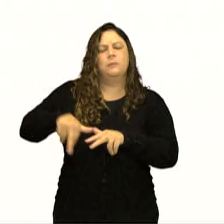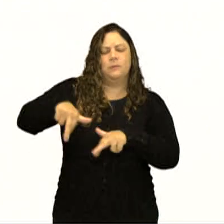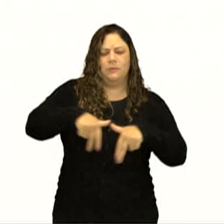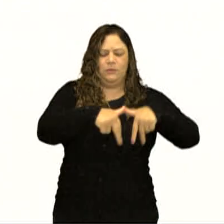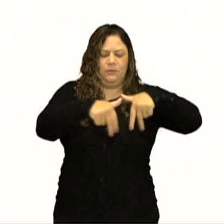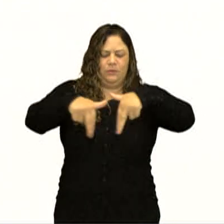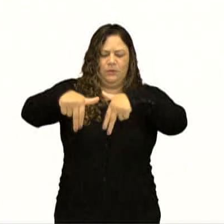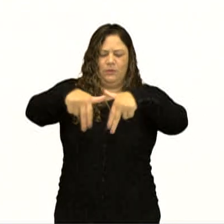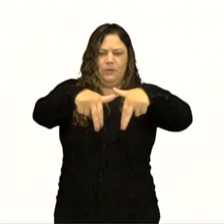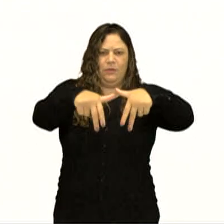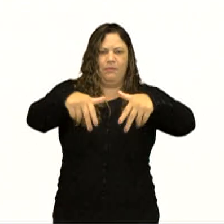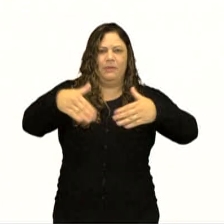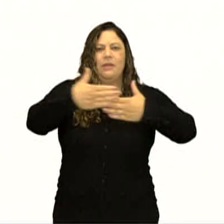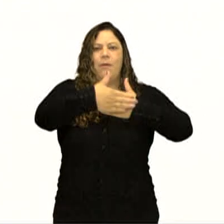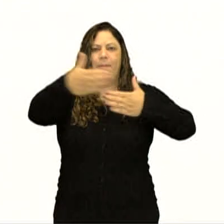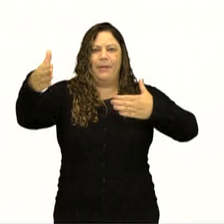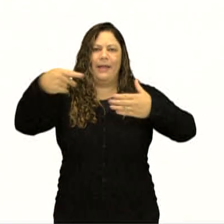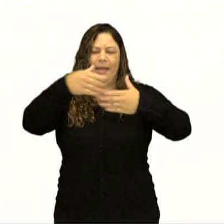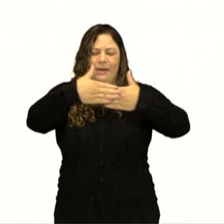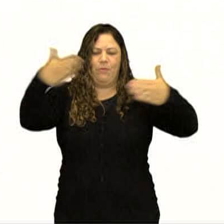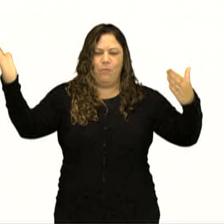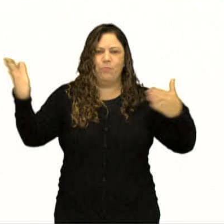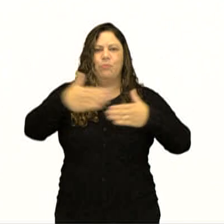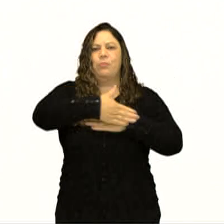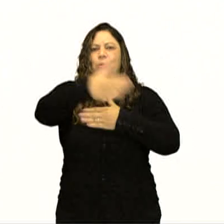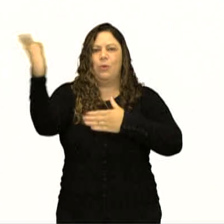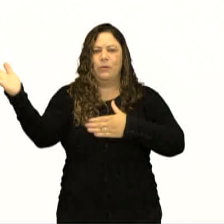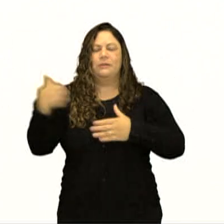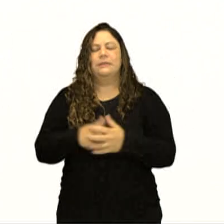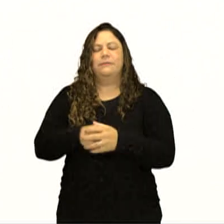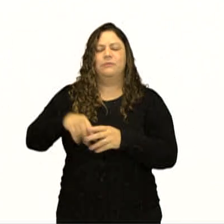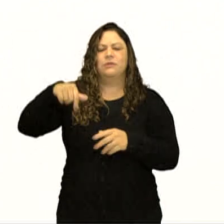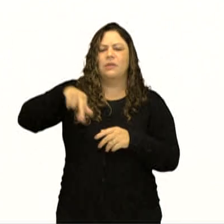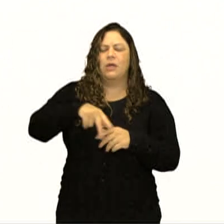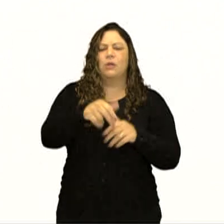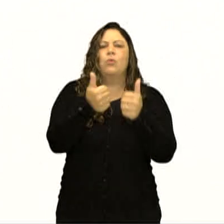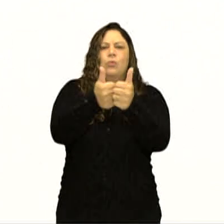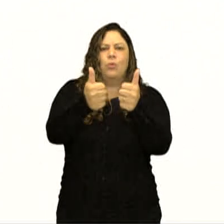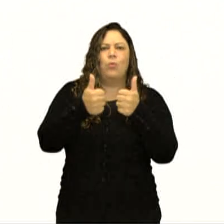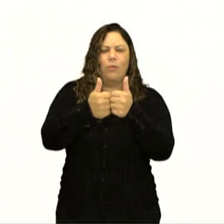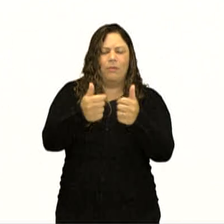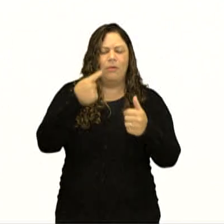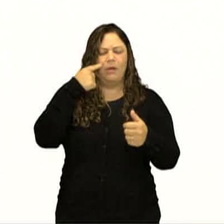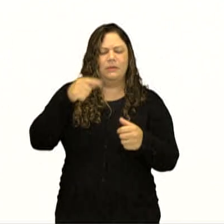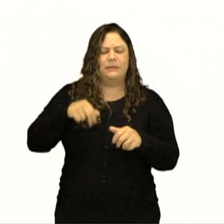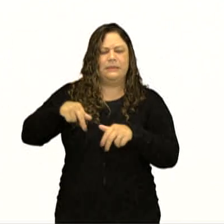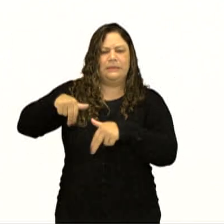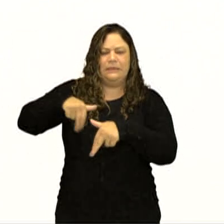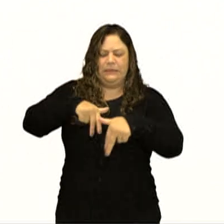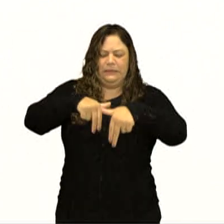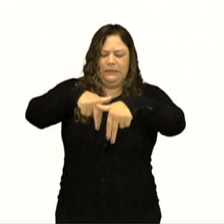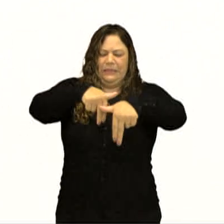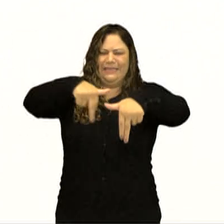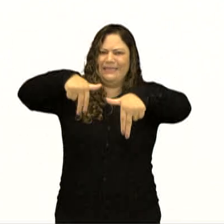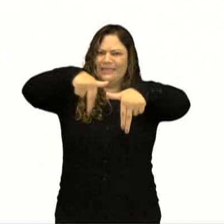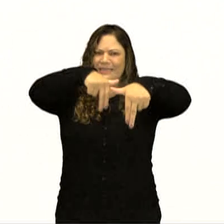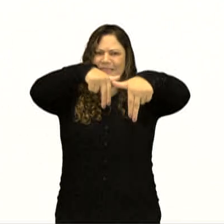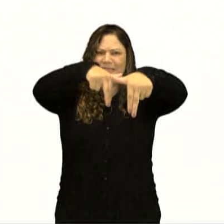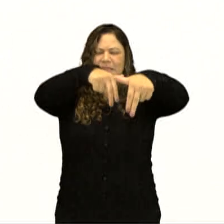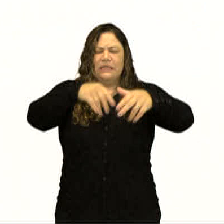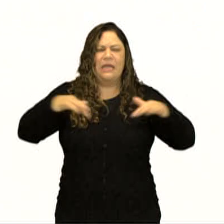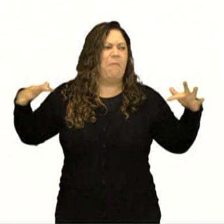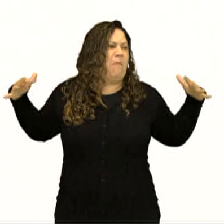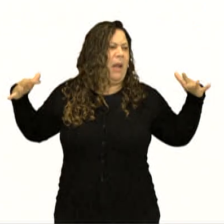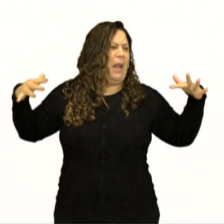para o portão e saiu como quem ia tomar o bonde. Ele seguiu-a, mas estava tanto povo a